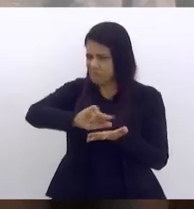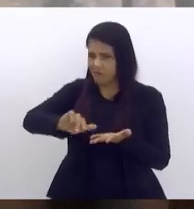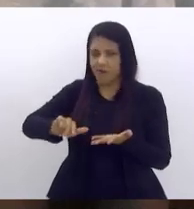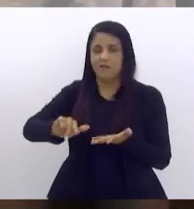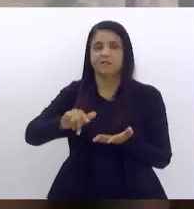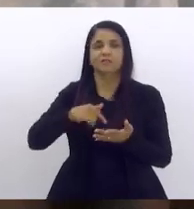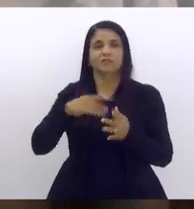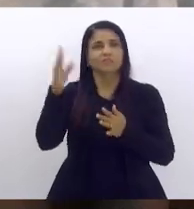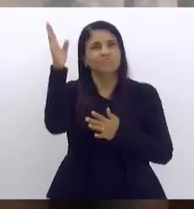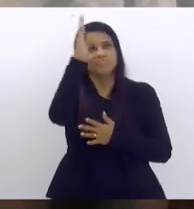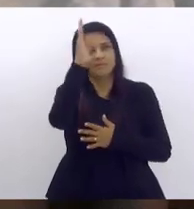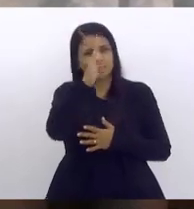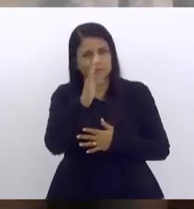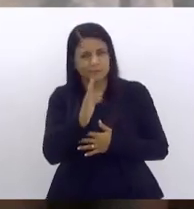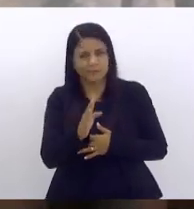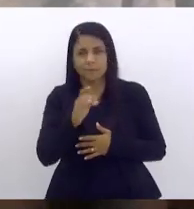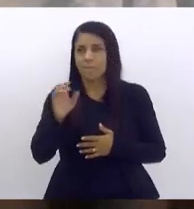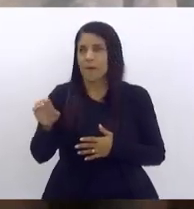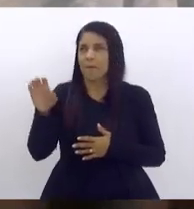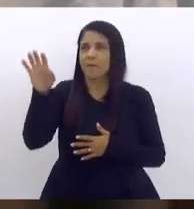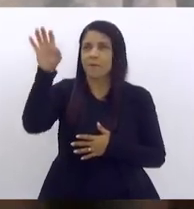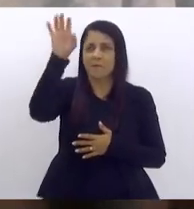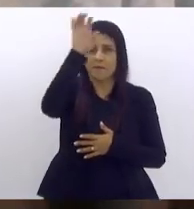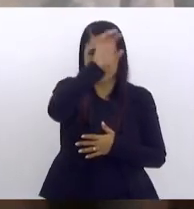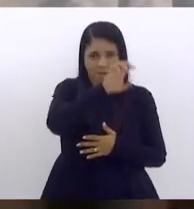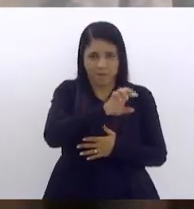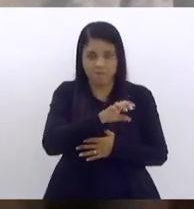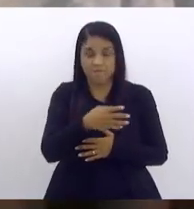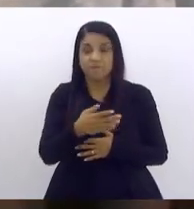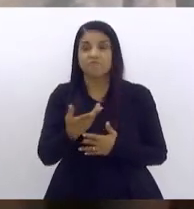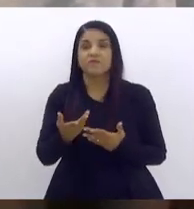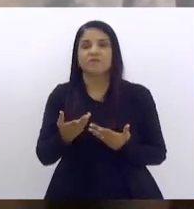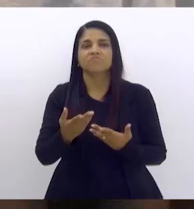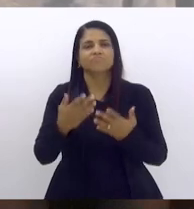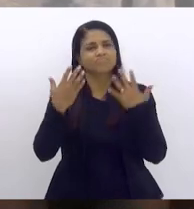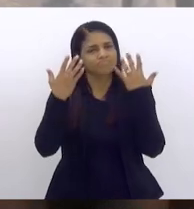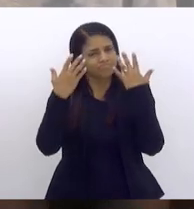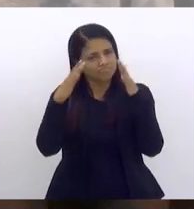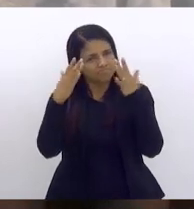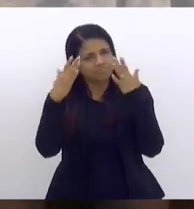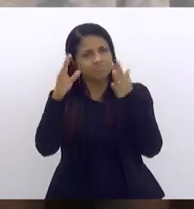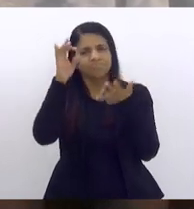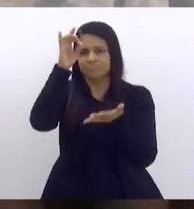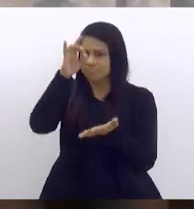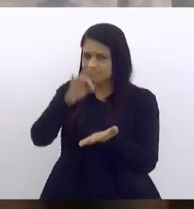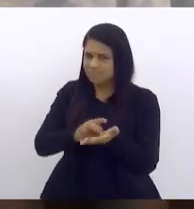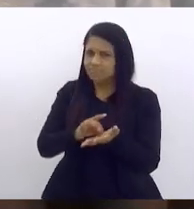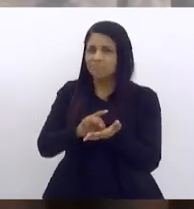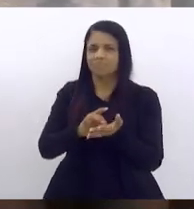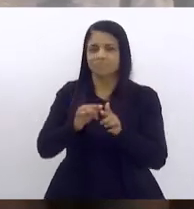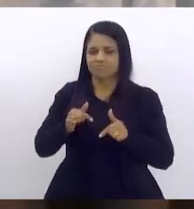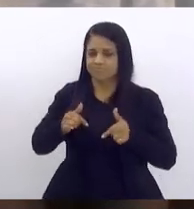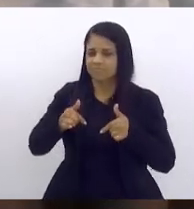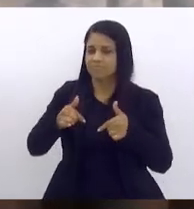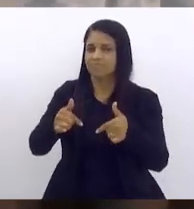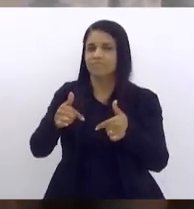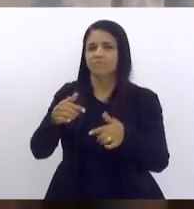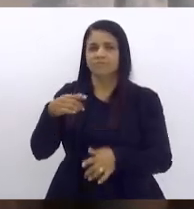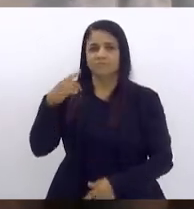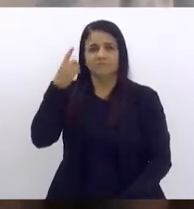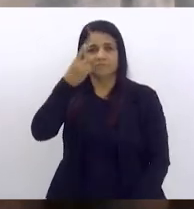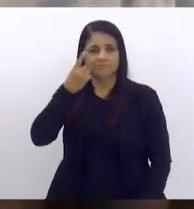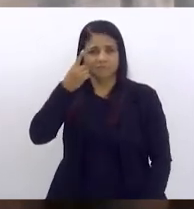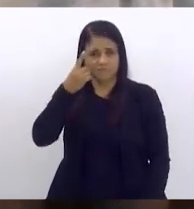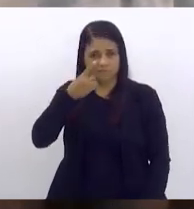inteiro. Eu quero realmente parabenizar essa iniciativa e pedir